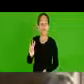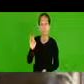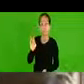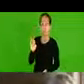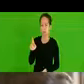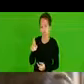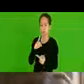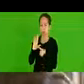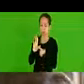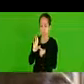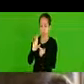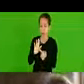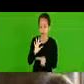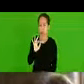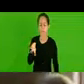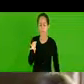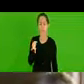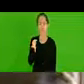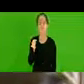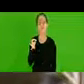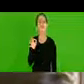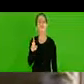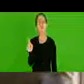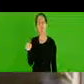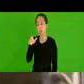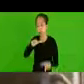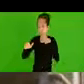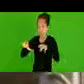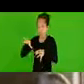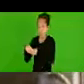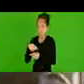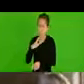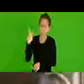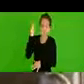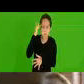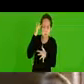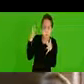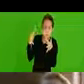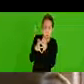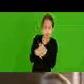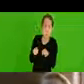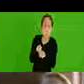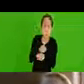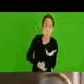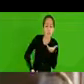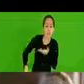não só por serem muito complexos e dinâmicos era necessário